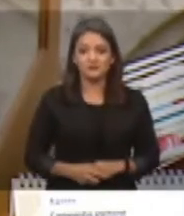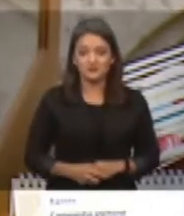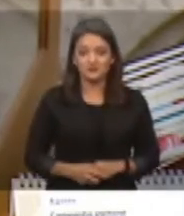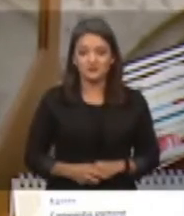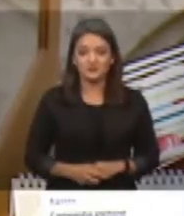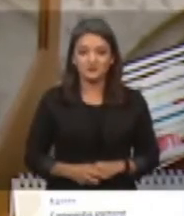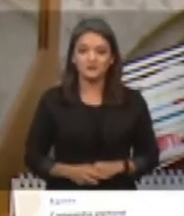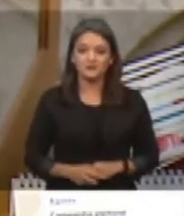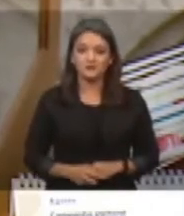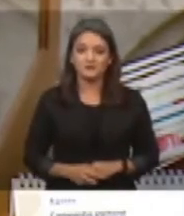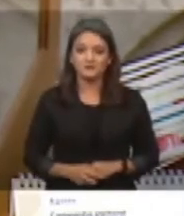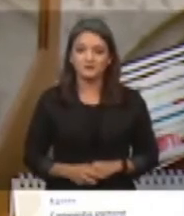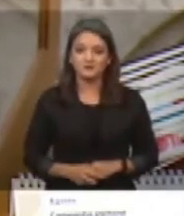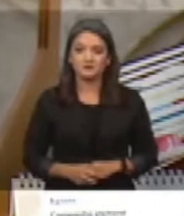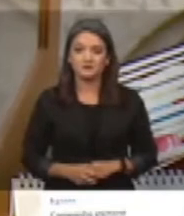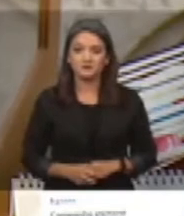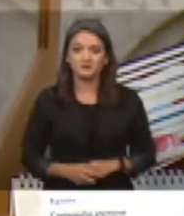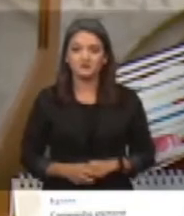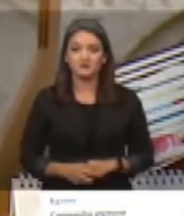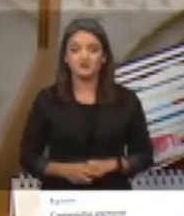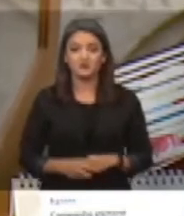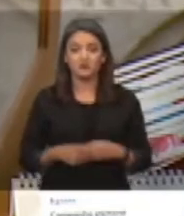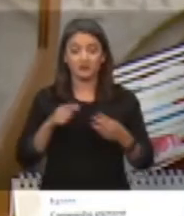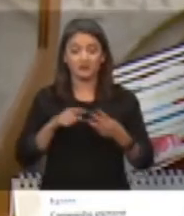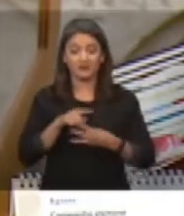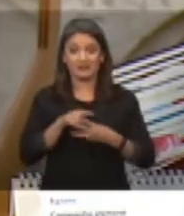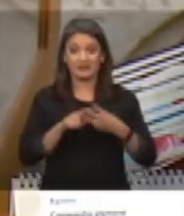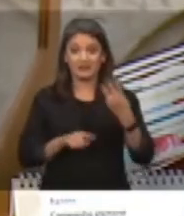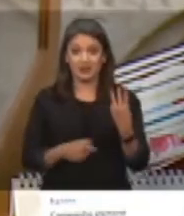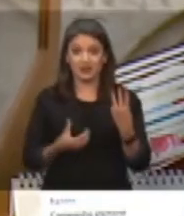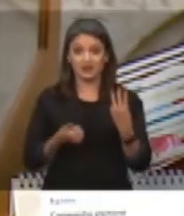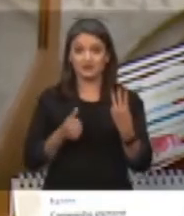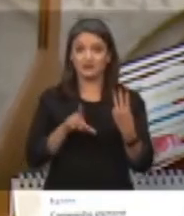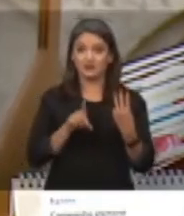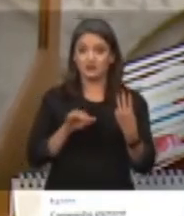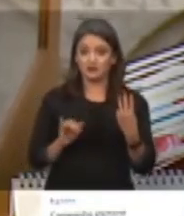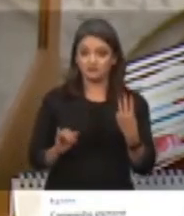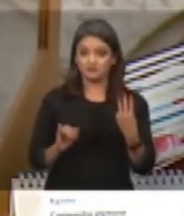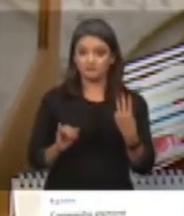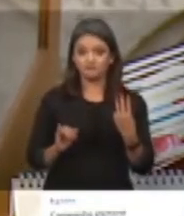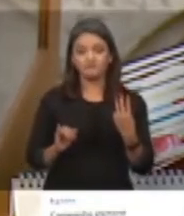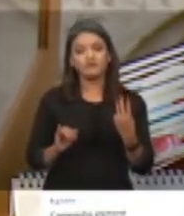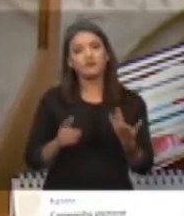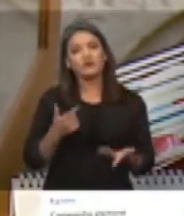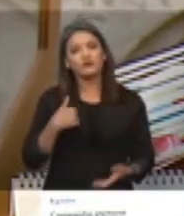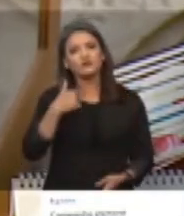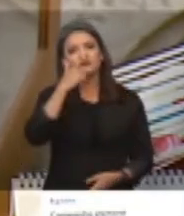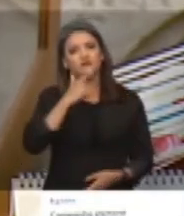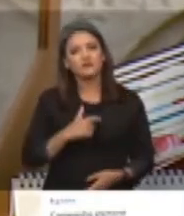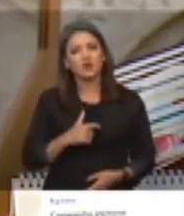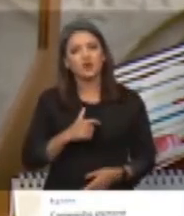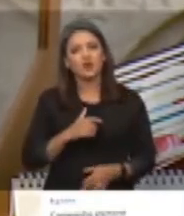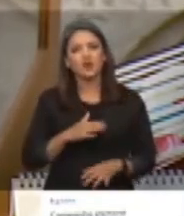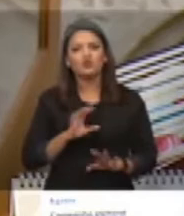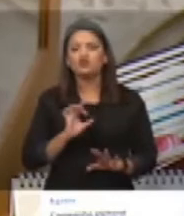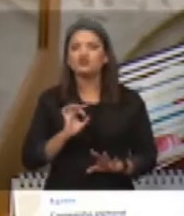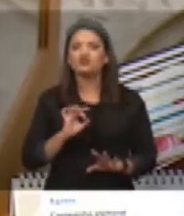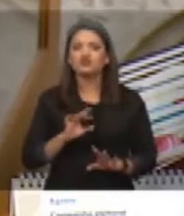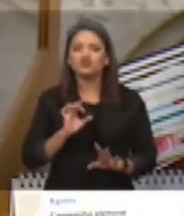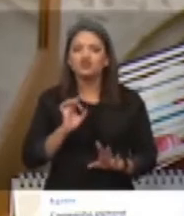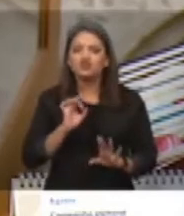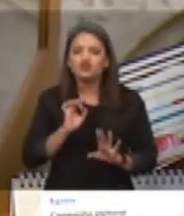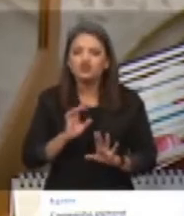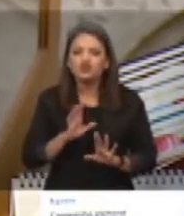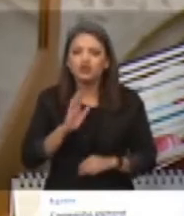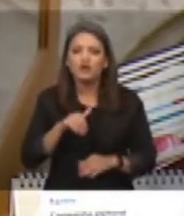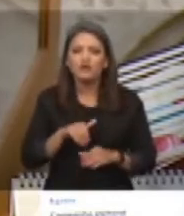Senhor presidente, 3 ações diretas de inconstitucionalidade. Este procurador-geral se manifestou apenas em uma delas, as outras